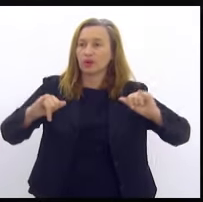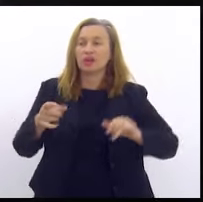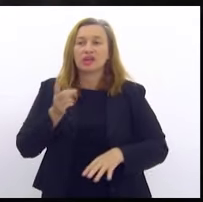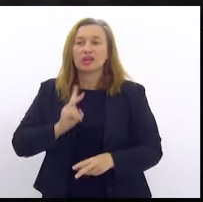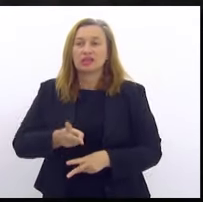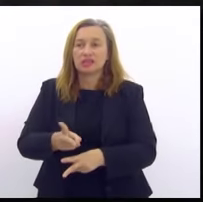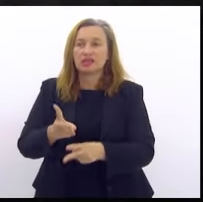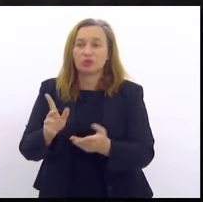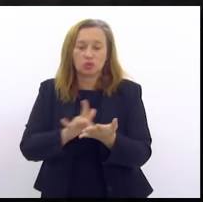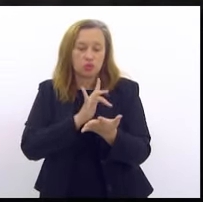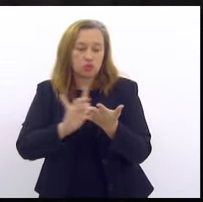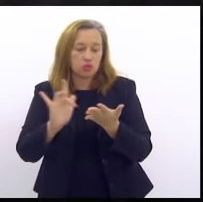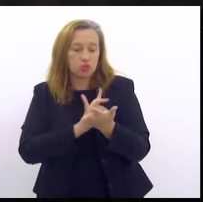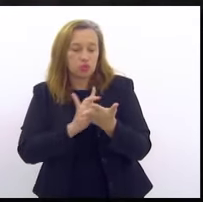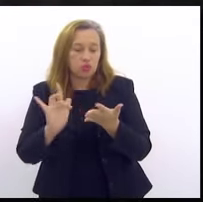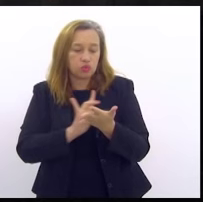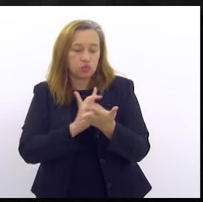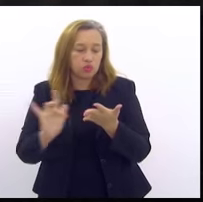todo no celular.